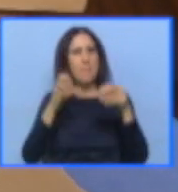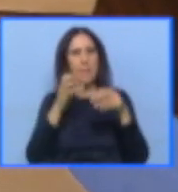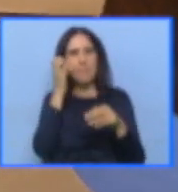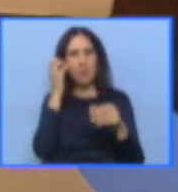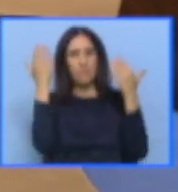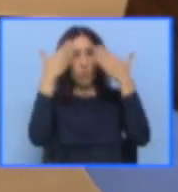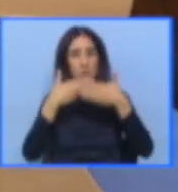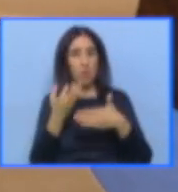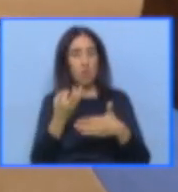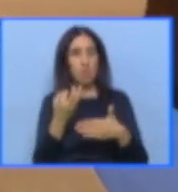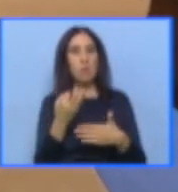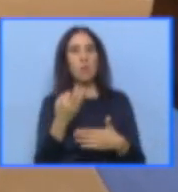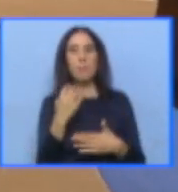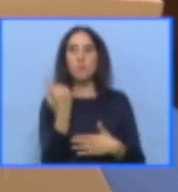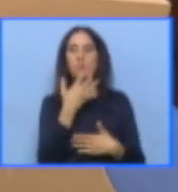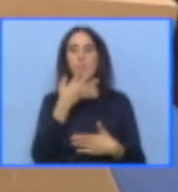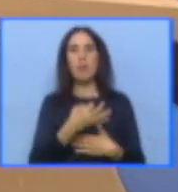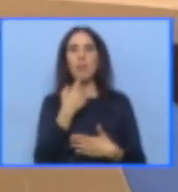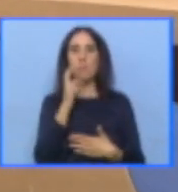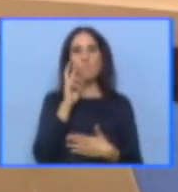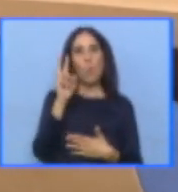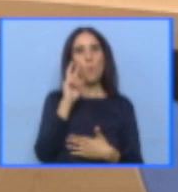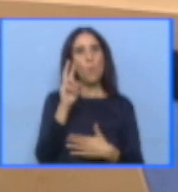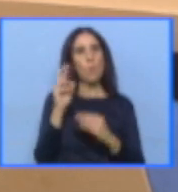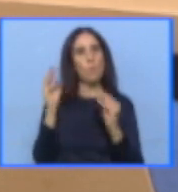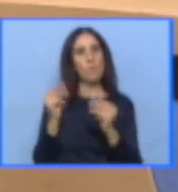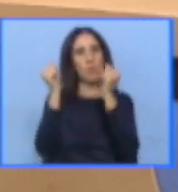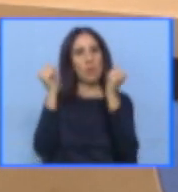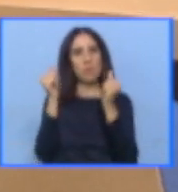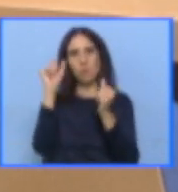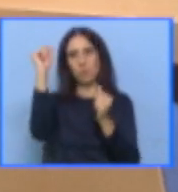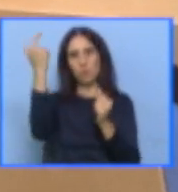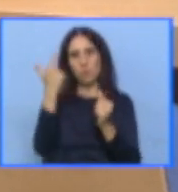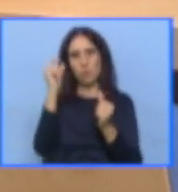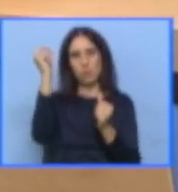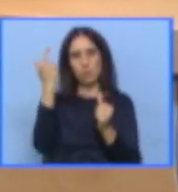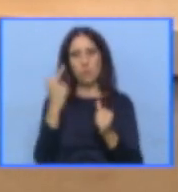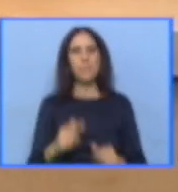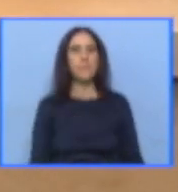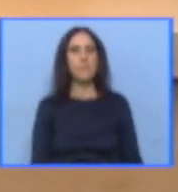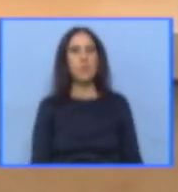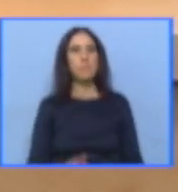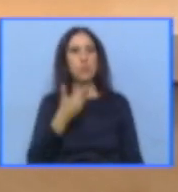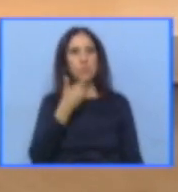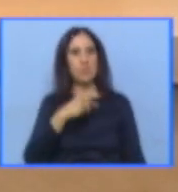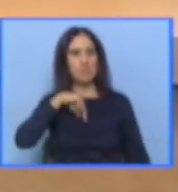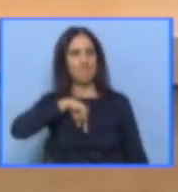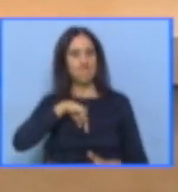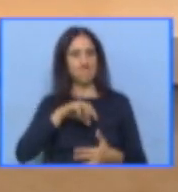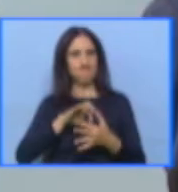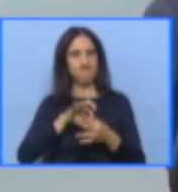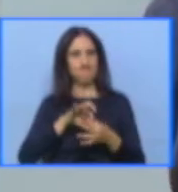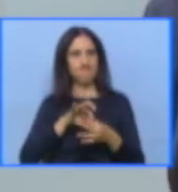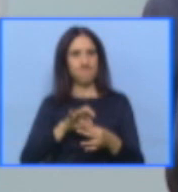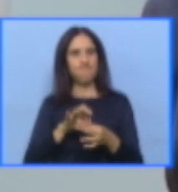a noite. O que é certo é que toda a gente diz que viu o milagre do sol. Fizeram uma experiência que os tocou interiormente muito forte. E depois já